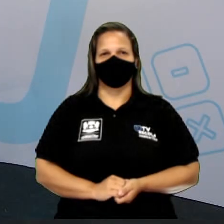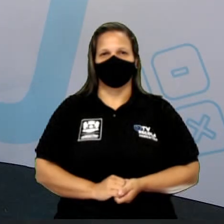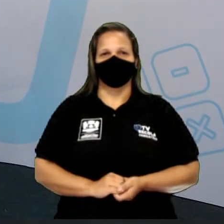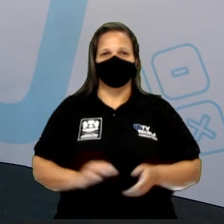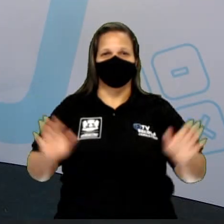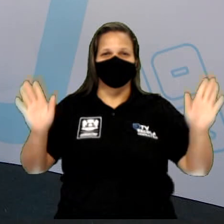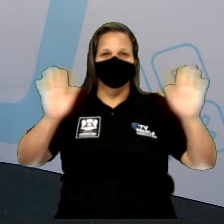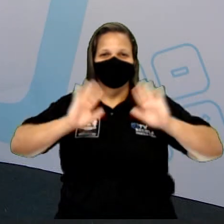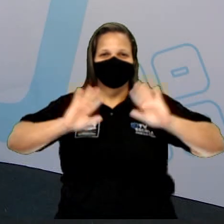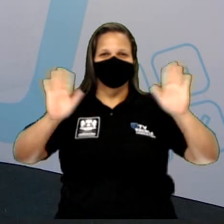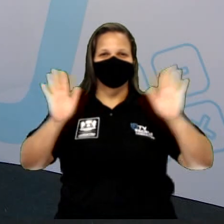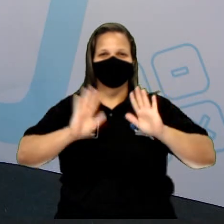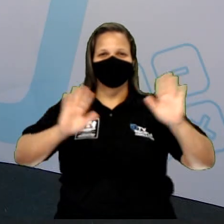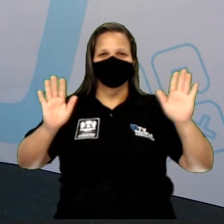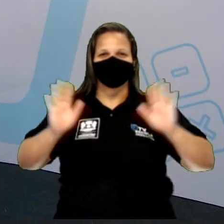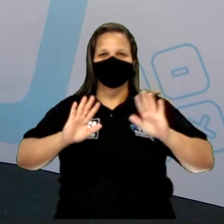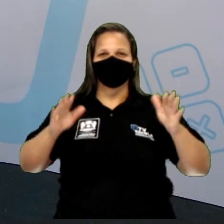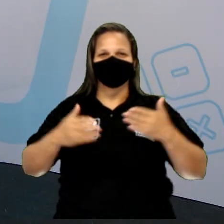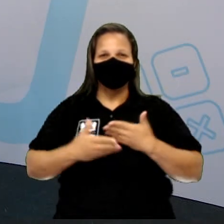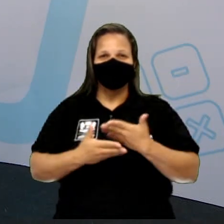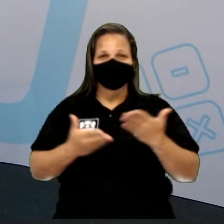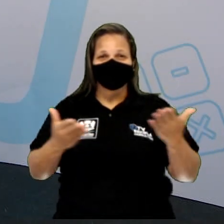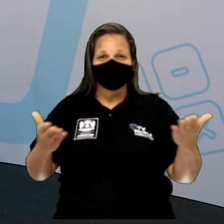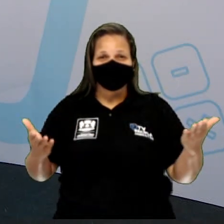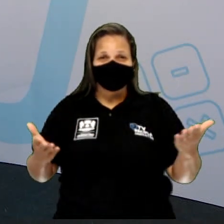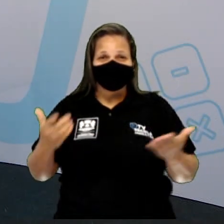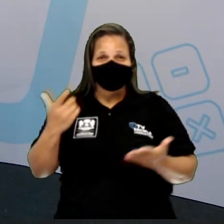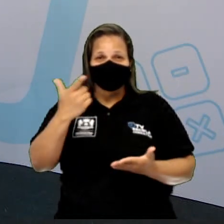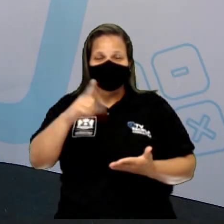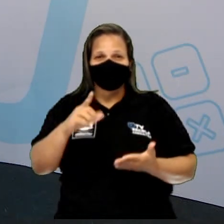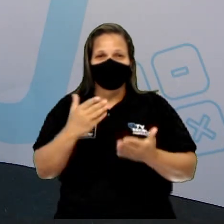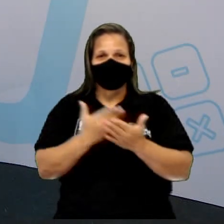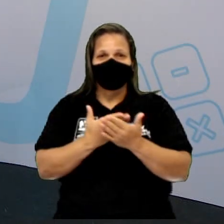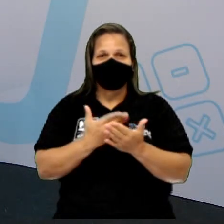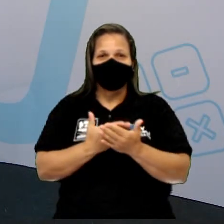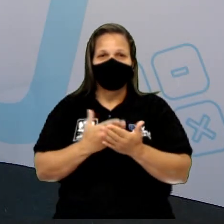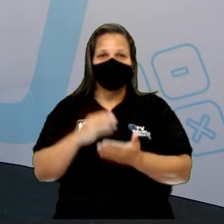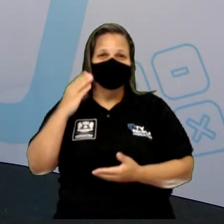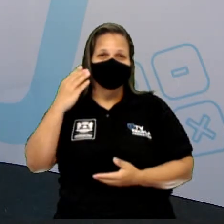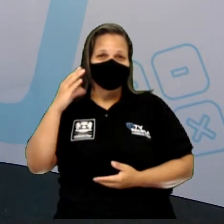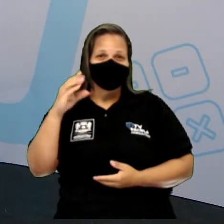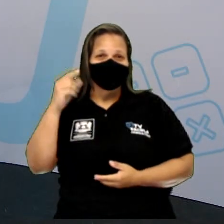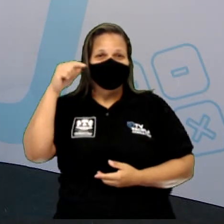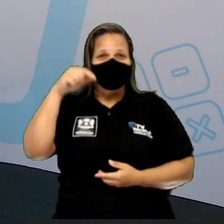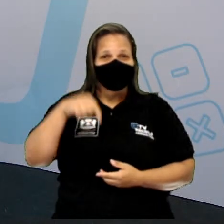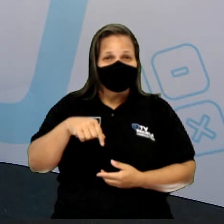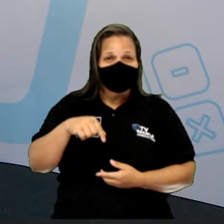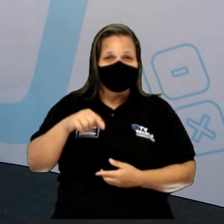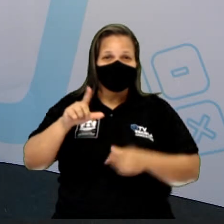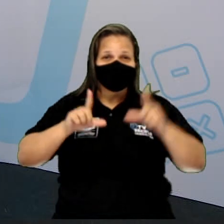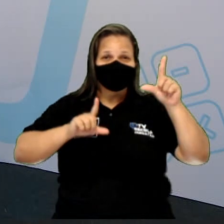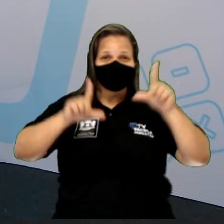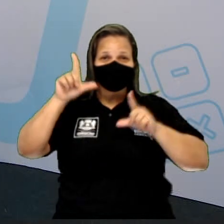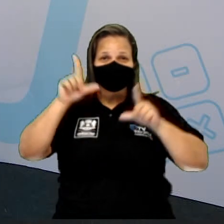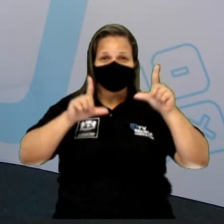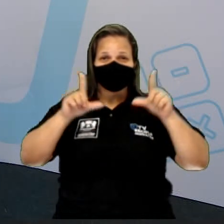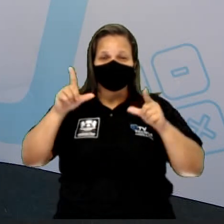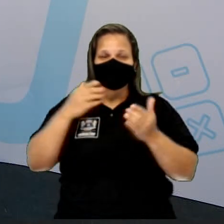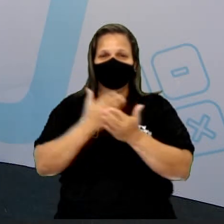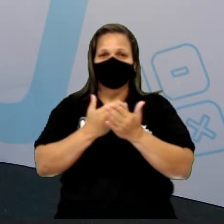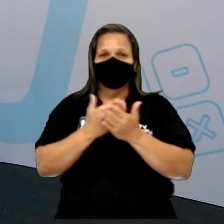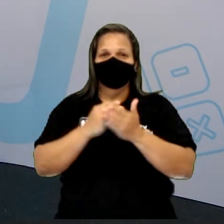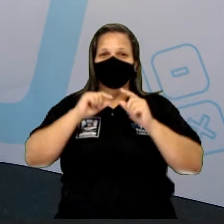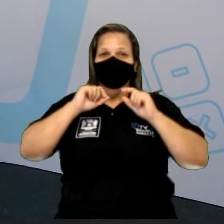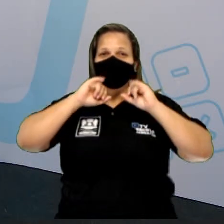Salve, salve pessoal! Mais um aula de ciências aqui na TV Escola Jaboatão. Eu sou Ângelo Branco,